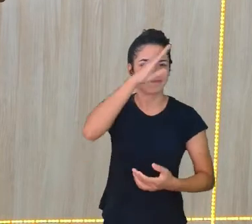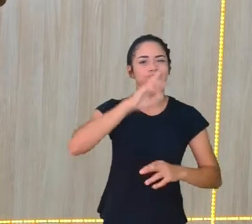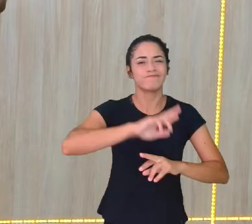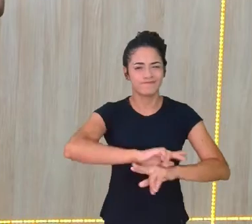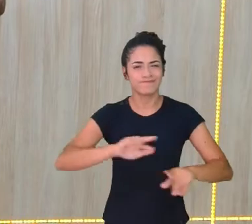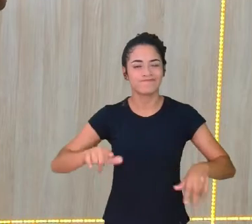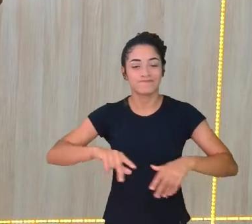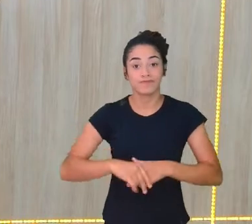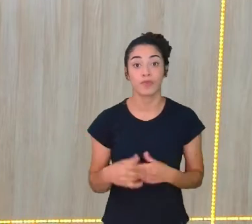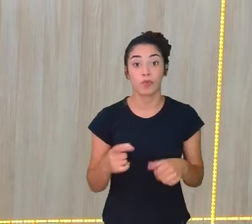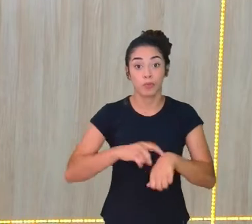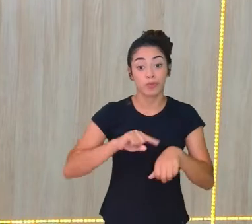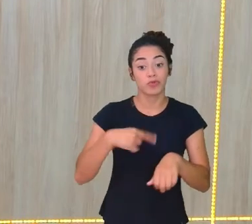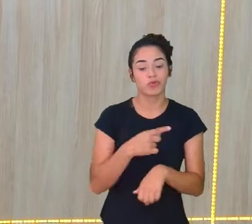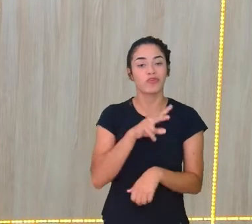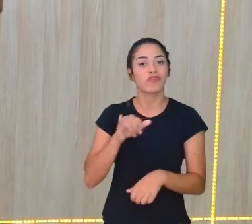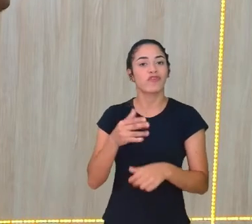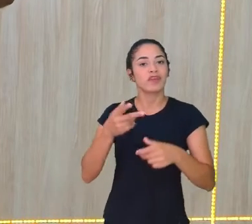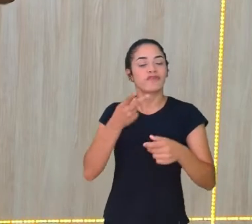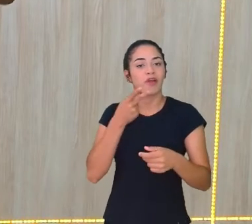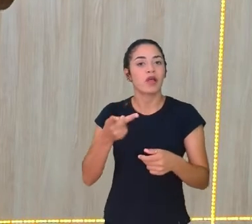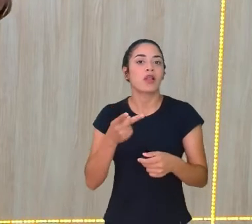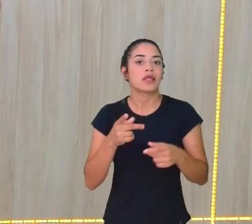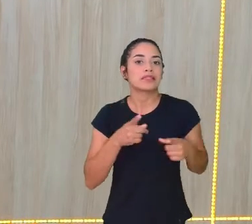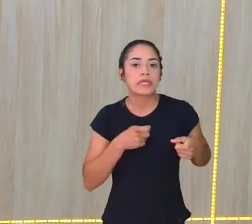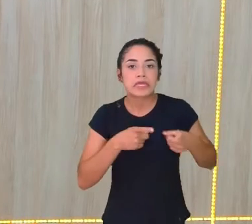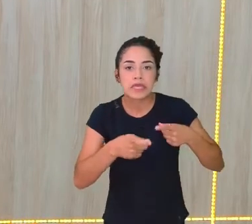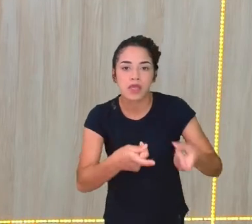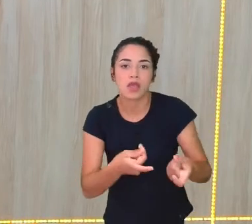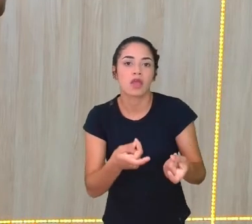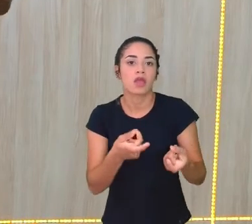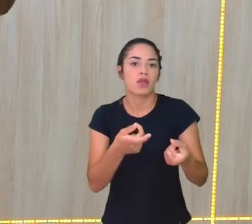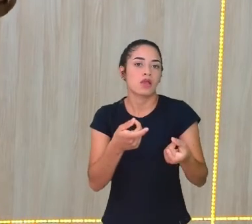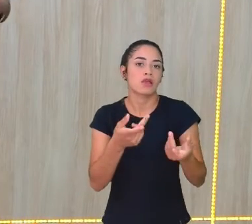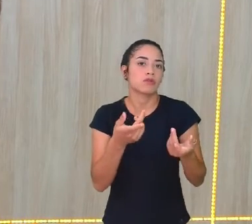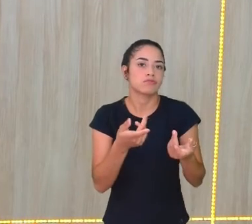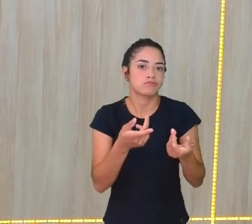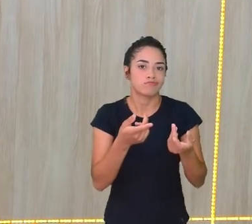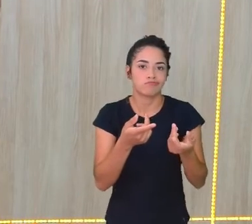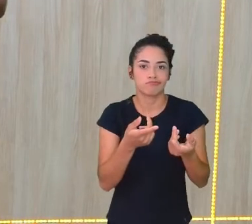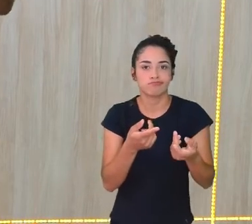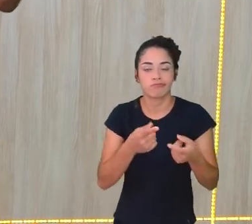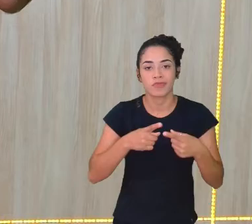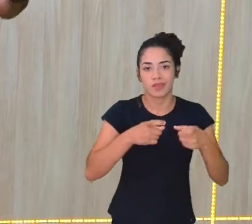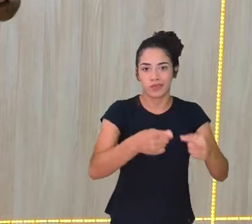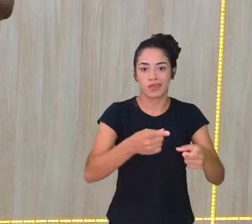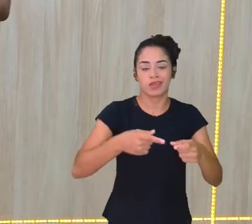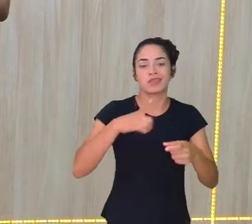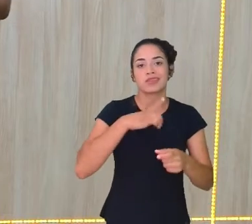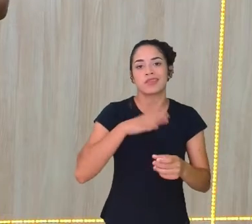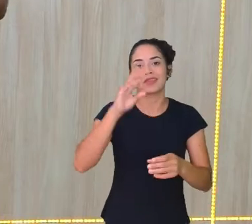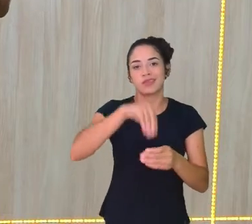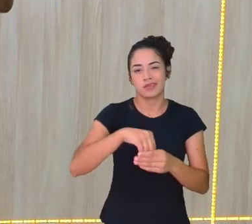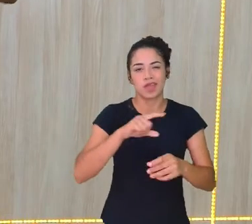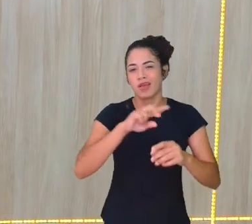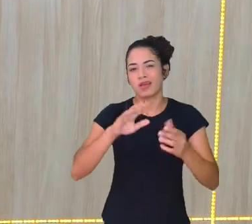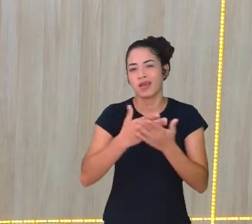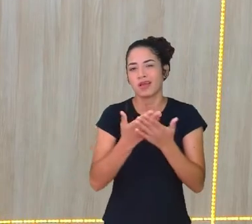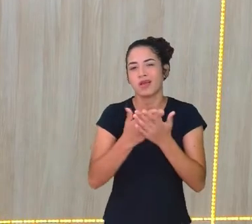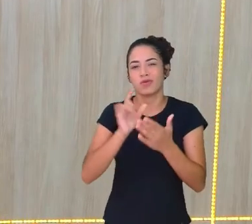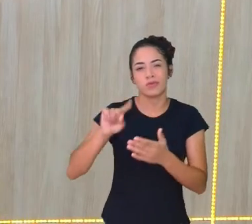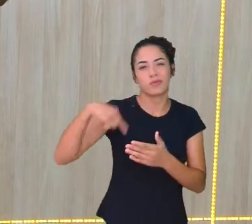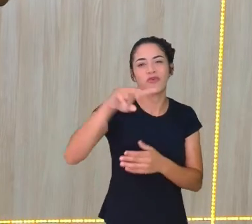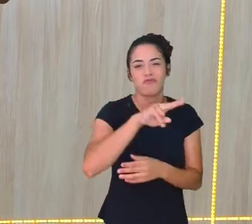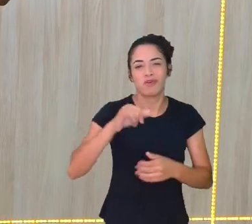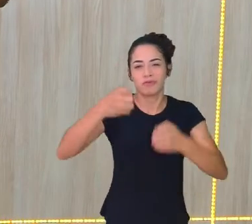gente for falar sobre a guerra, né, as guerras médicas, né, a guerra envolvendo, isso na próxima aula,